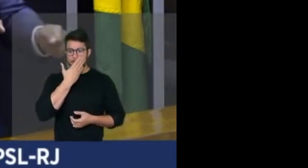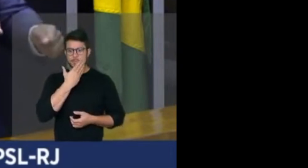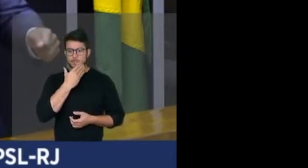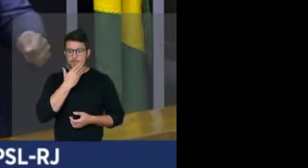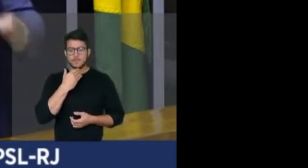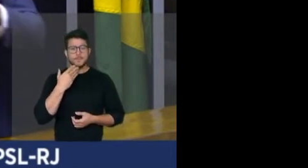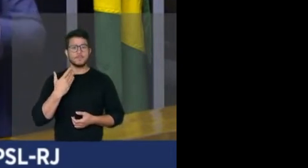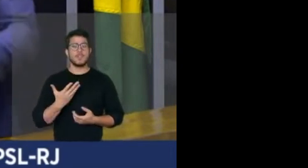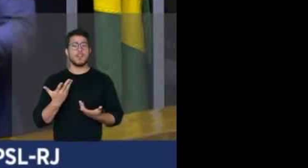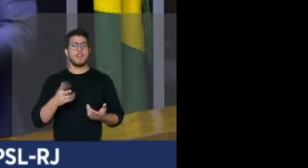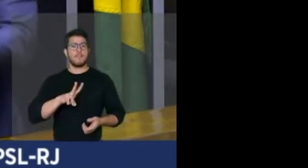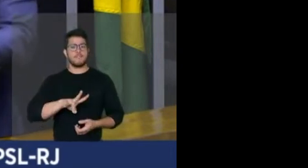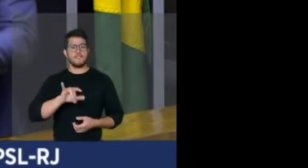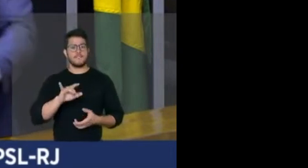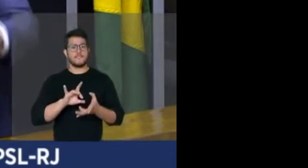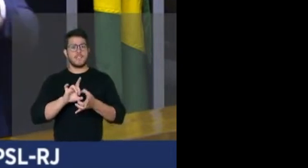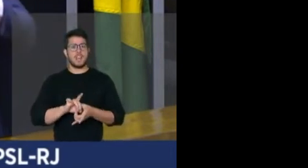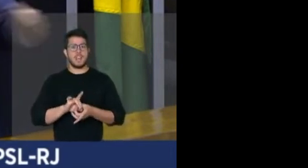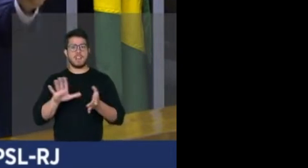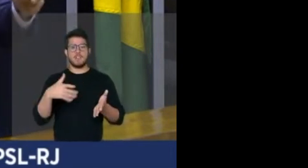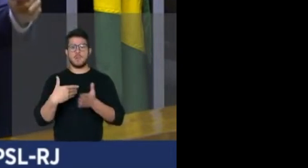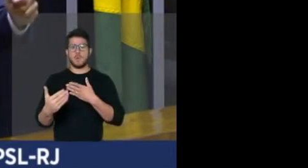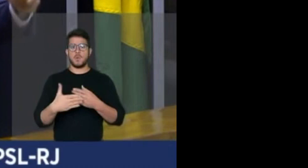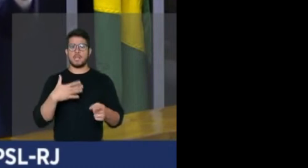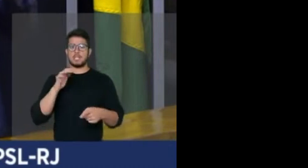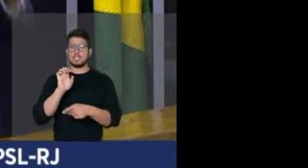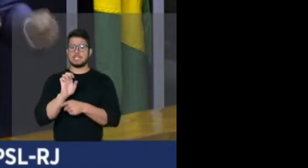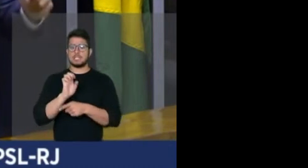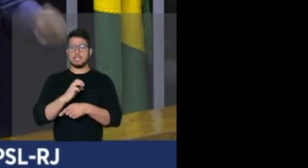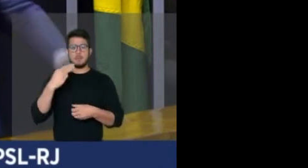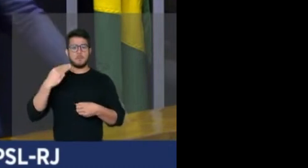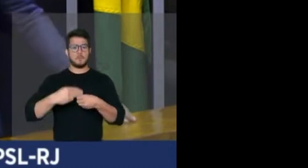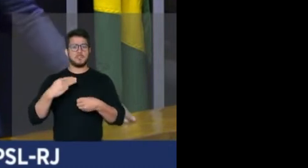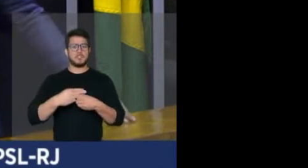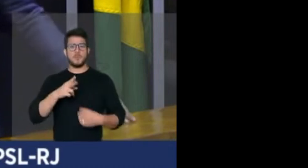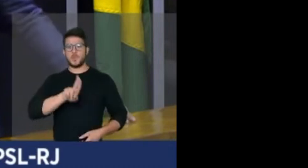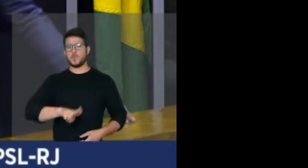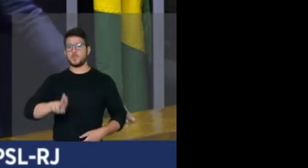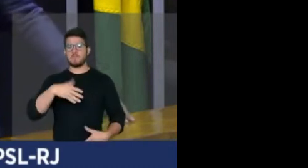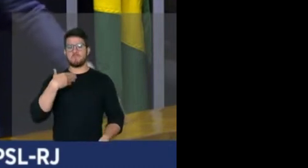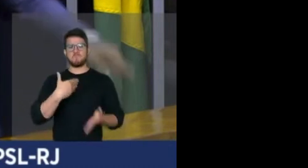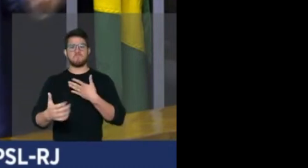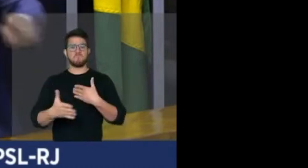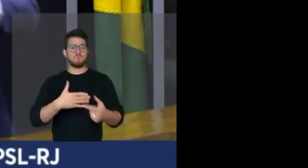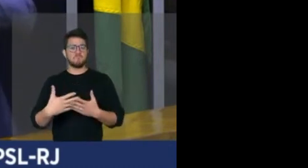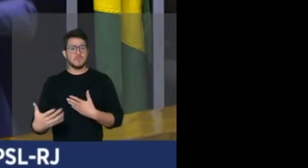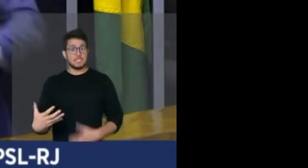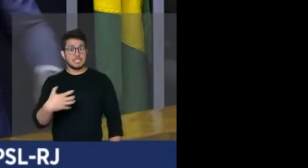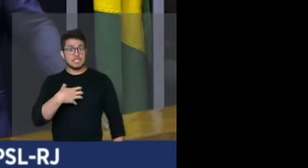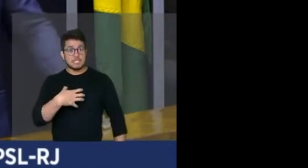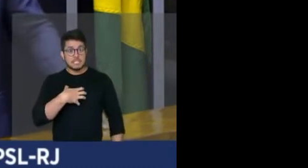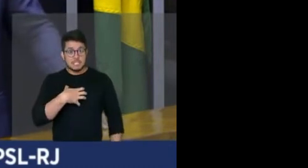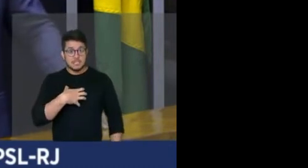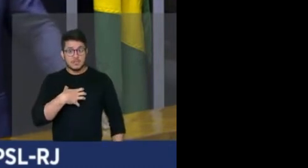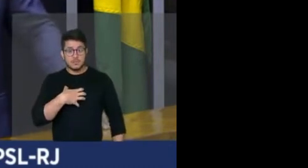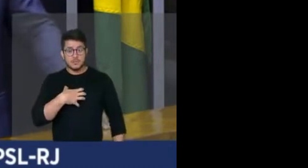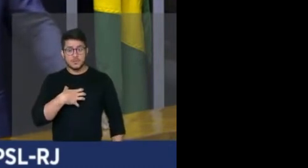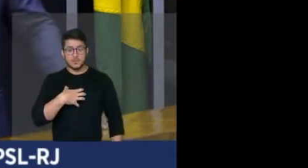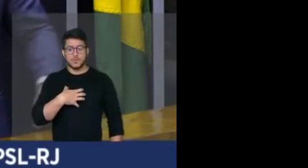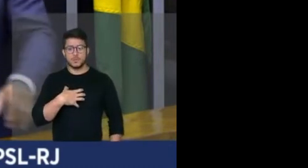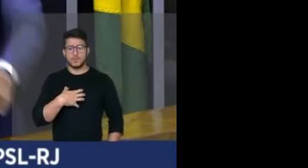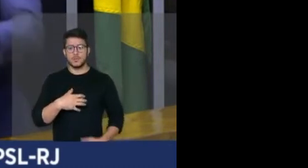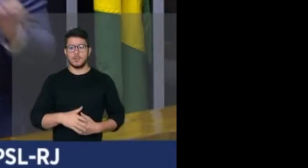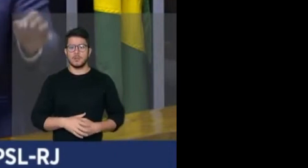à disposição de estados e municípios para seu bel prazer e fazer esse tipo de condução de políticas de